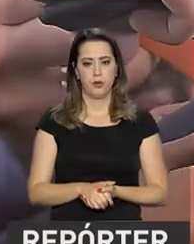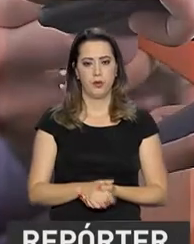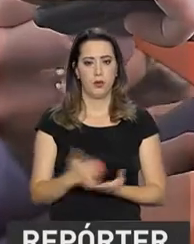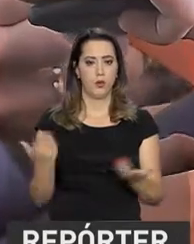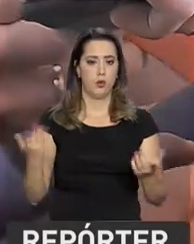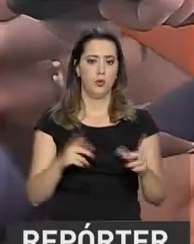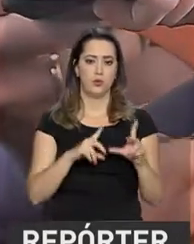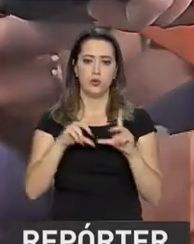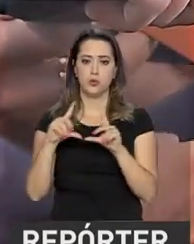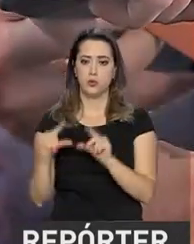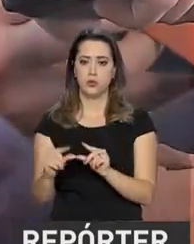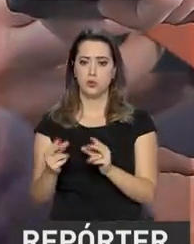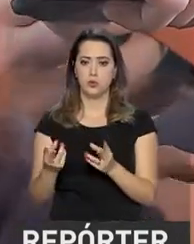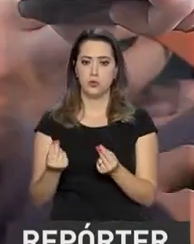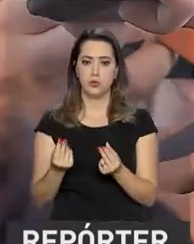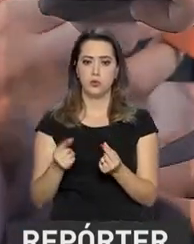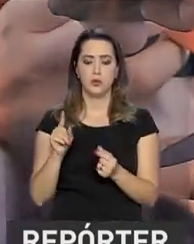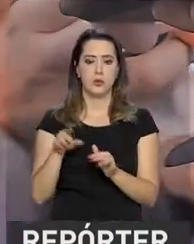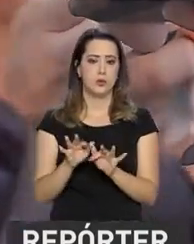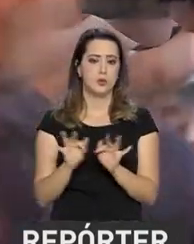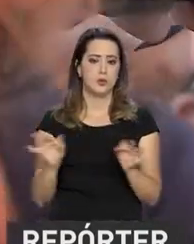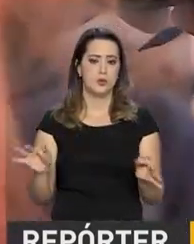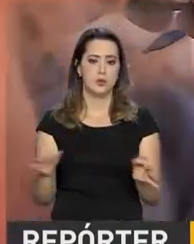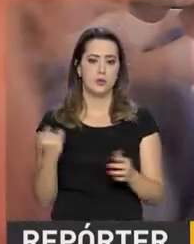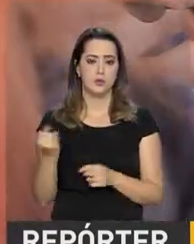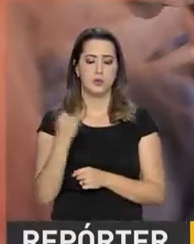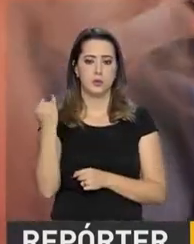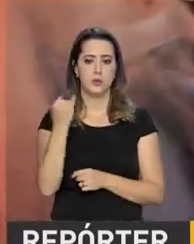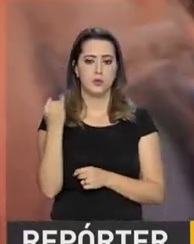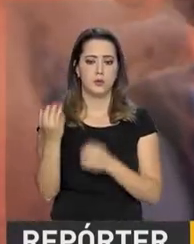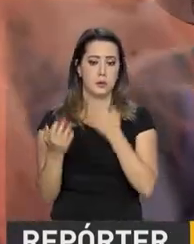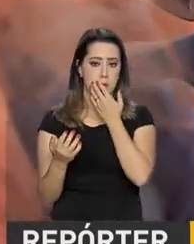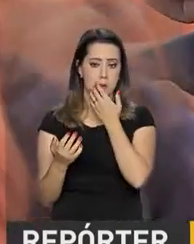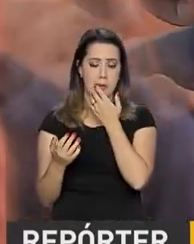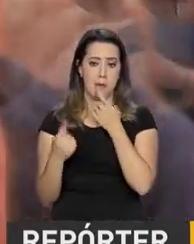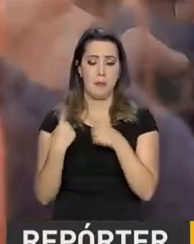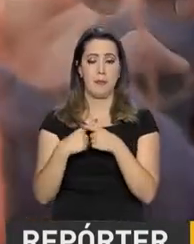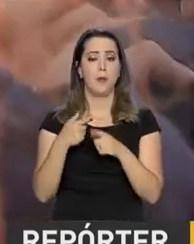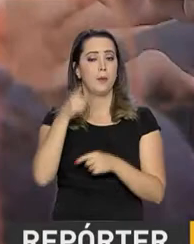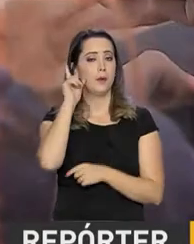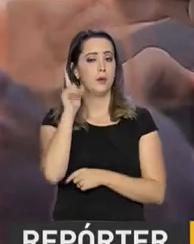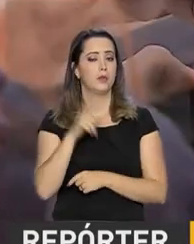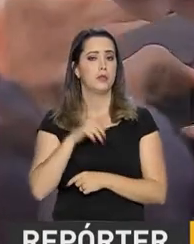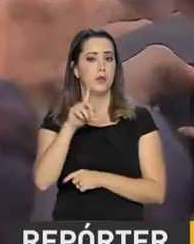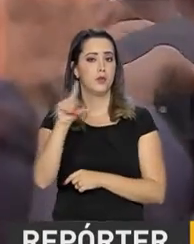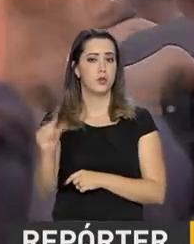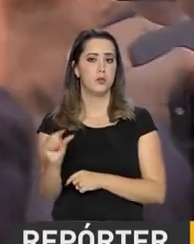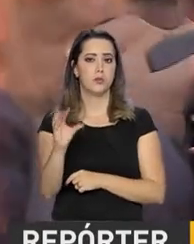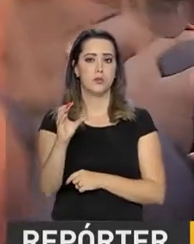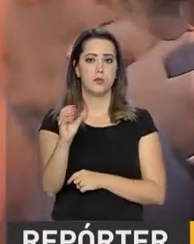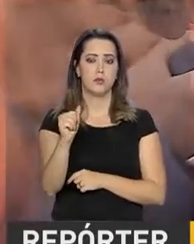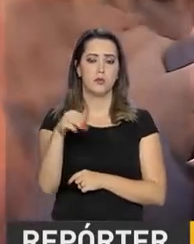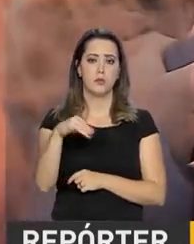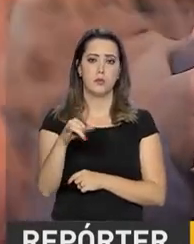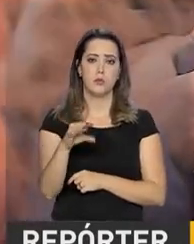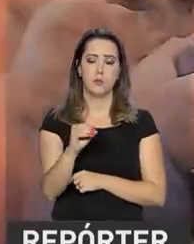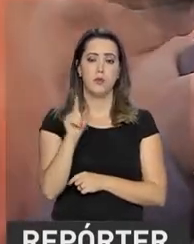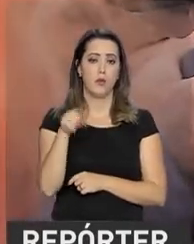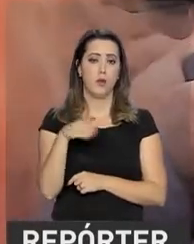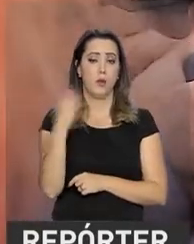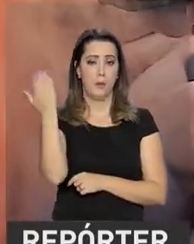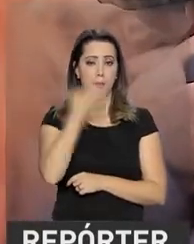hoje é simples de entender uma redução importante de câmbio ontem deu certo então é prova de que essa política